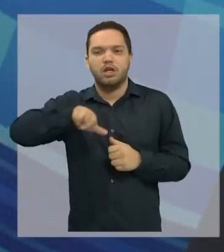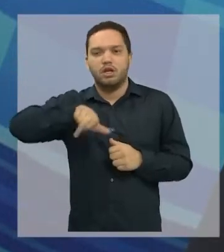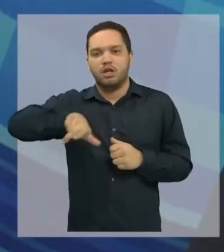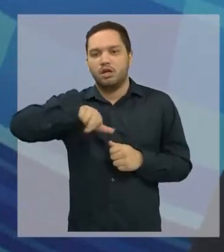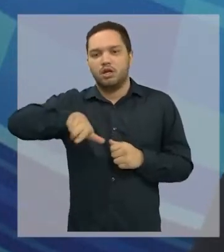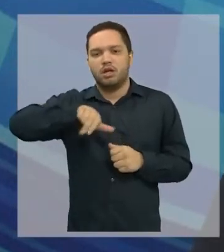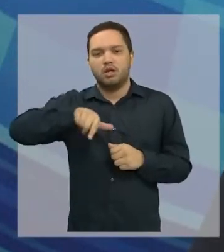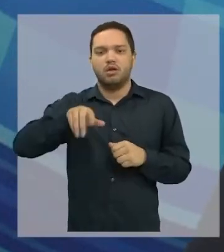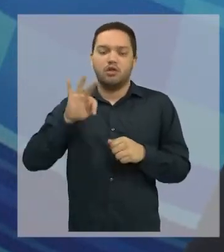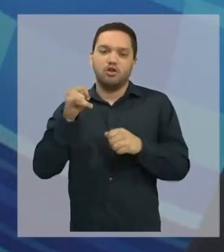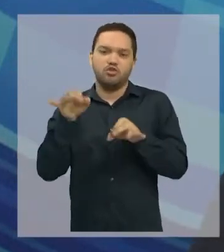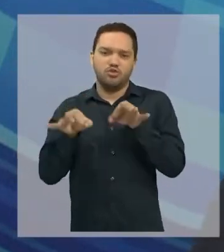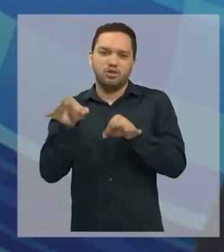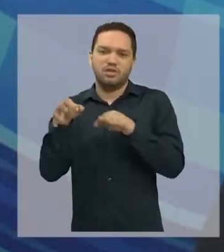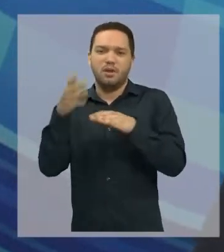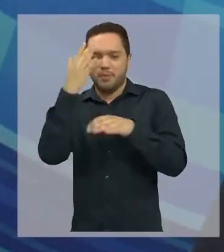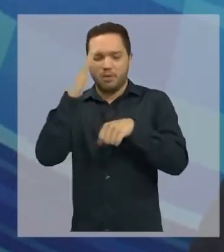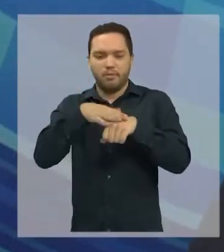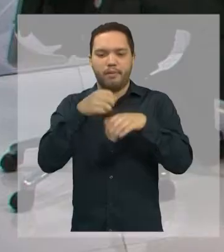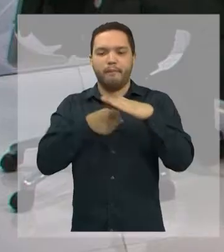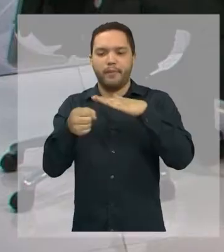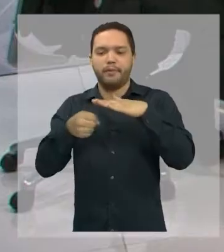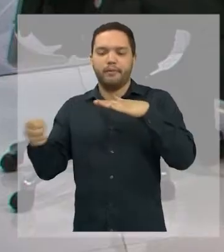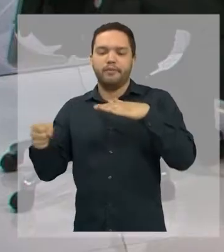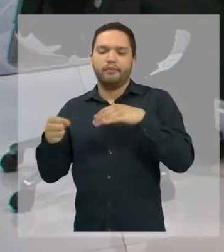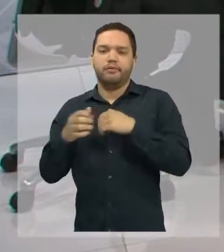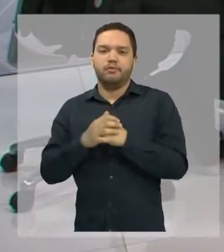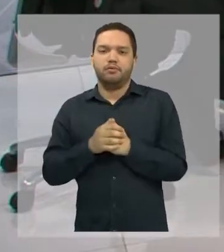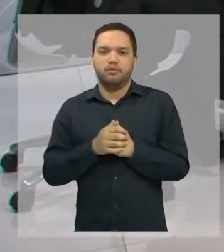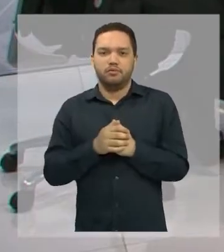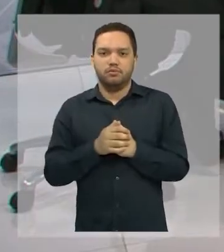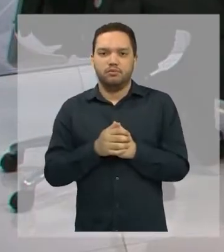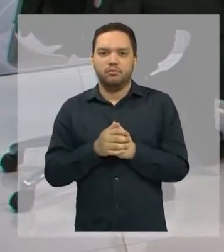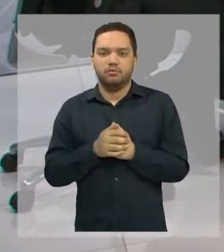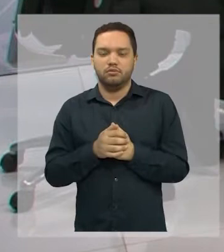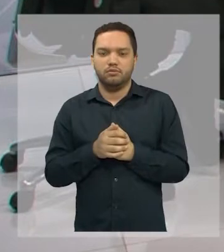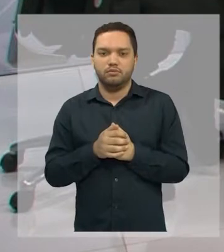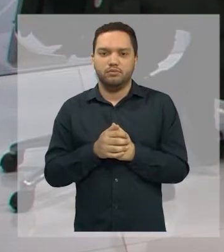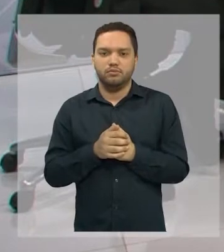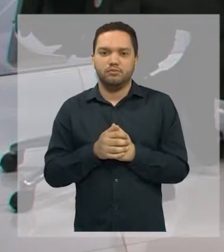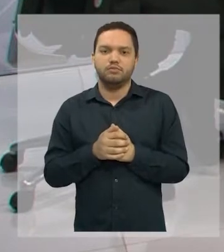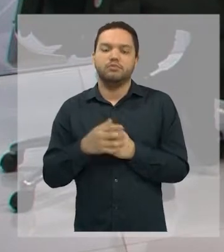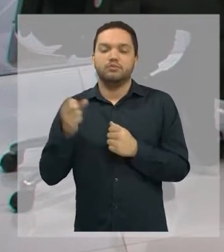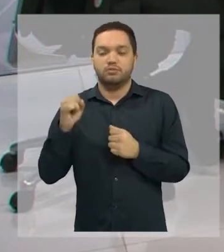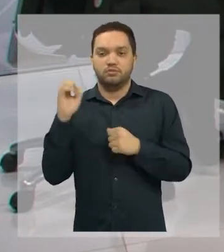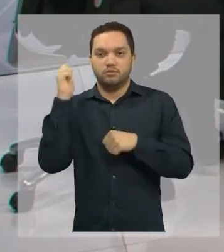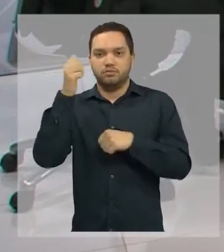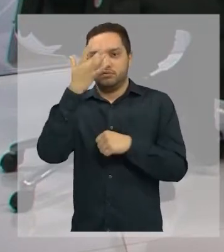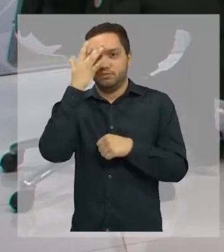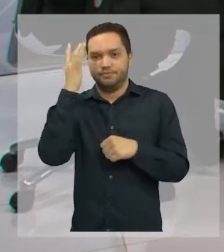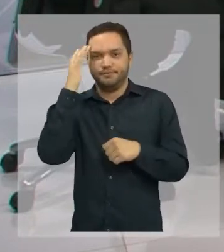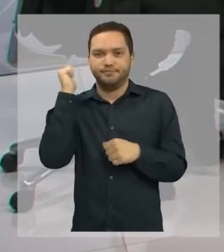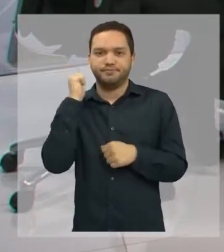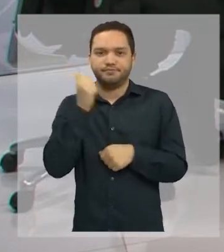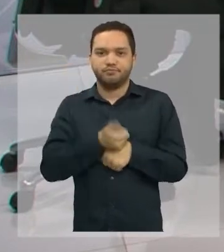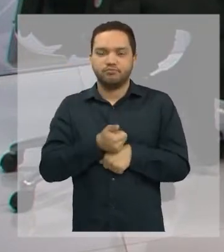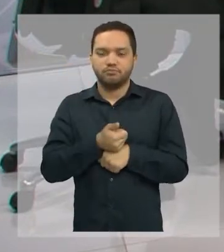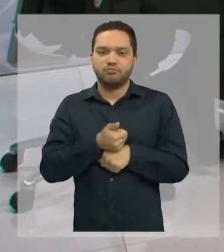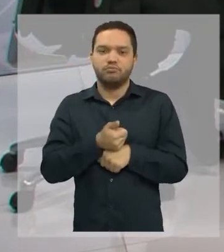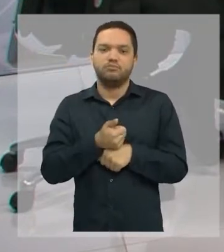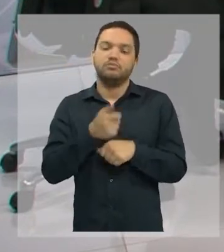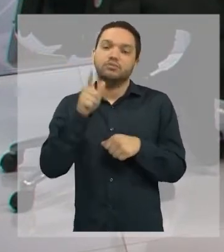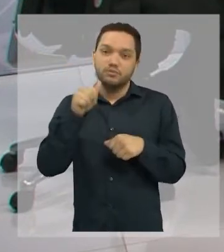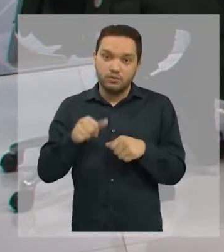ser os tribunais, a carreira da magistratura não resulta de uma carreira baseada em